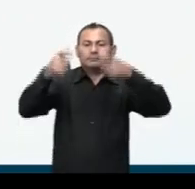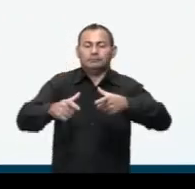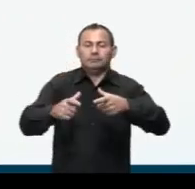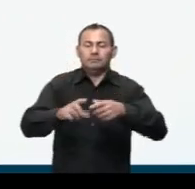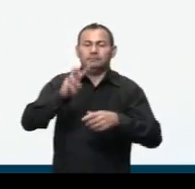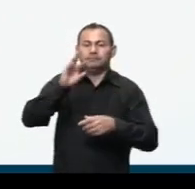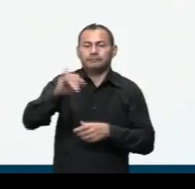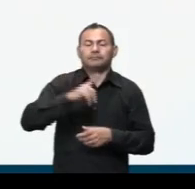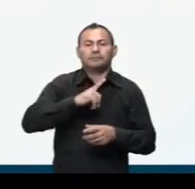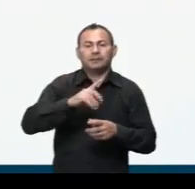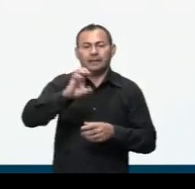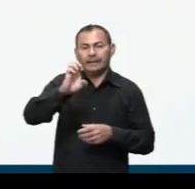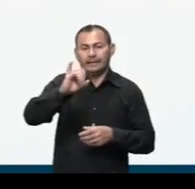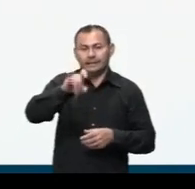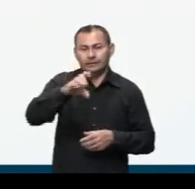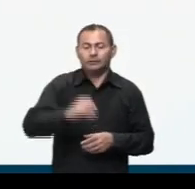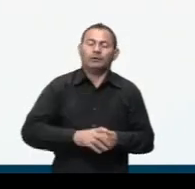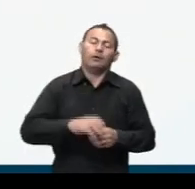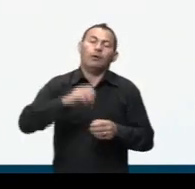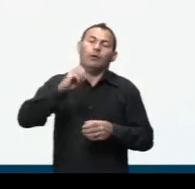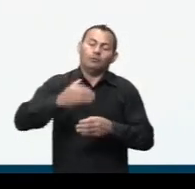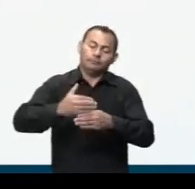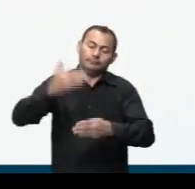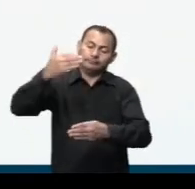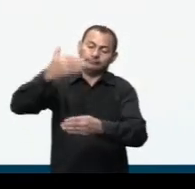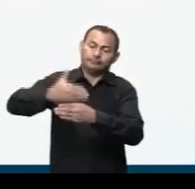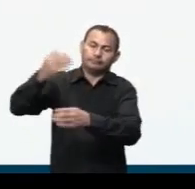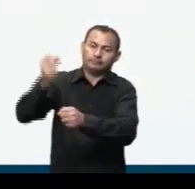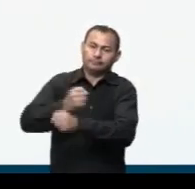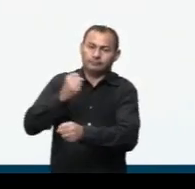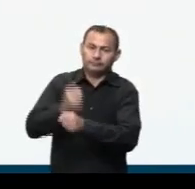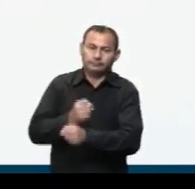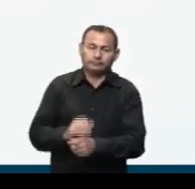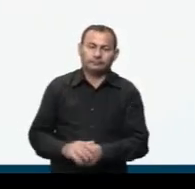ponto onde vai correr os eixos ou a face da construção,